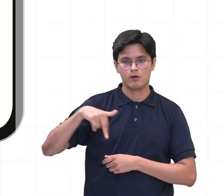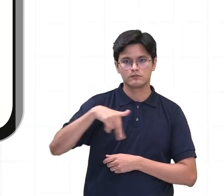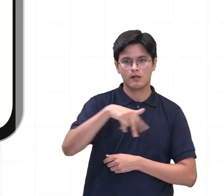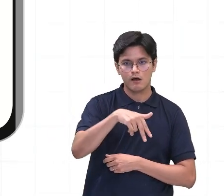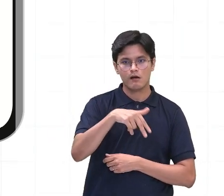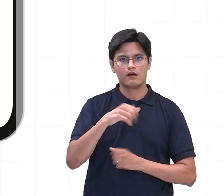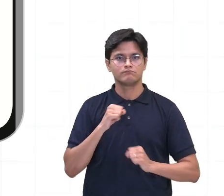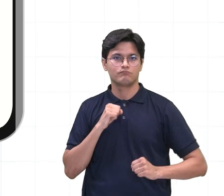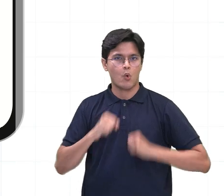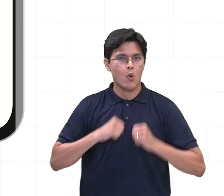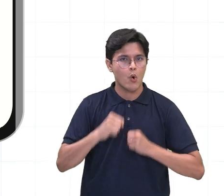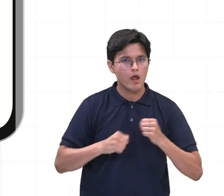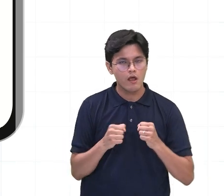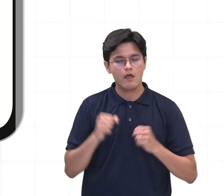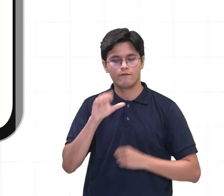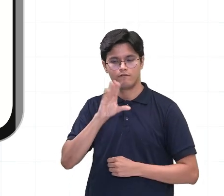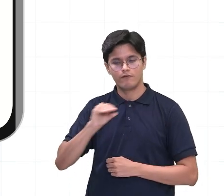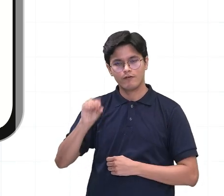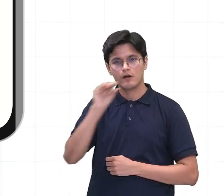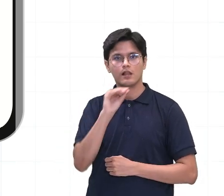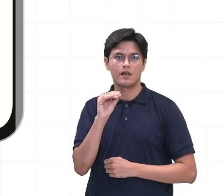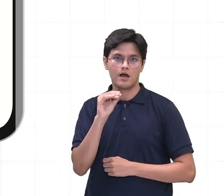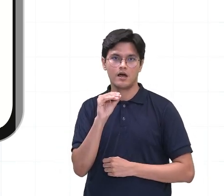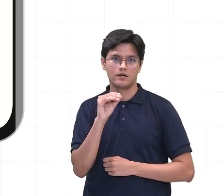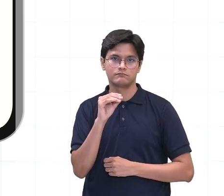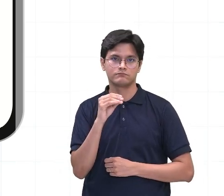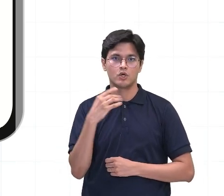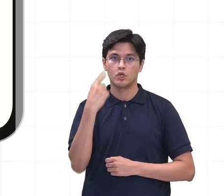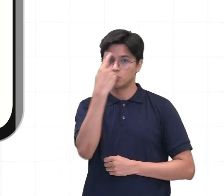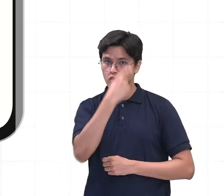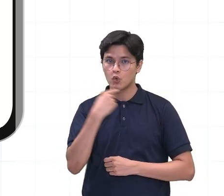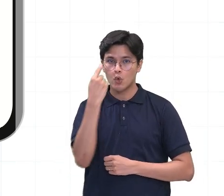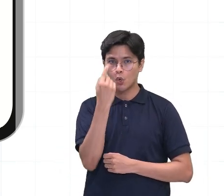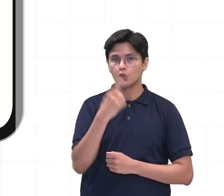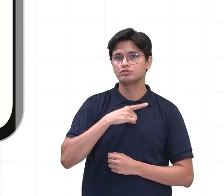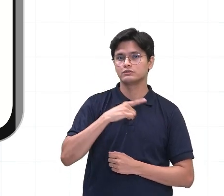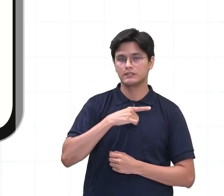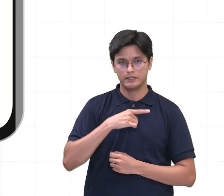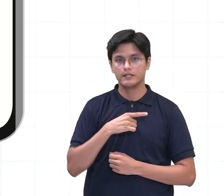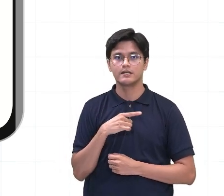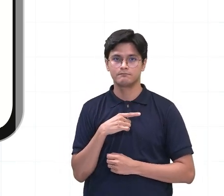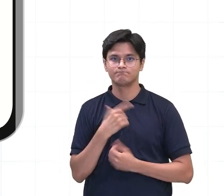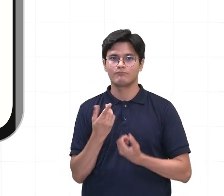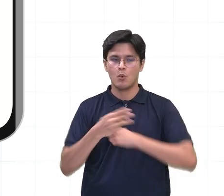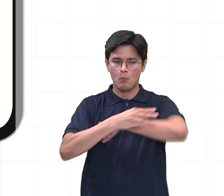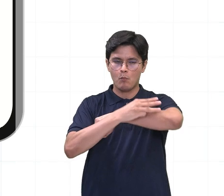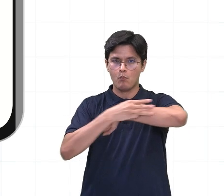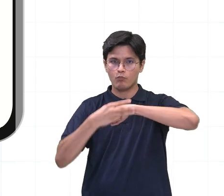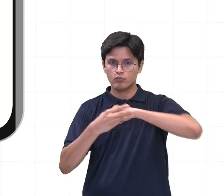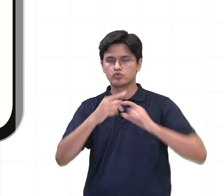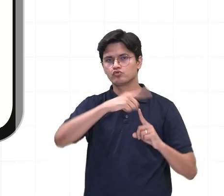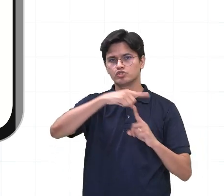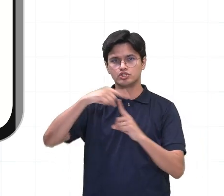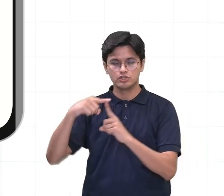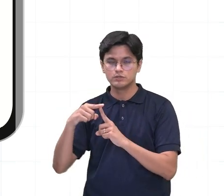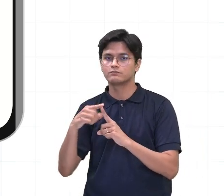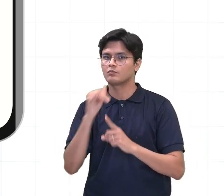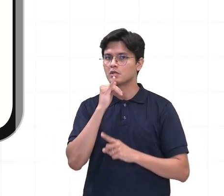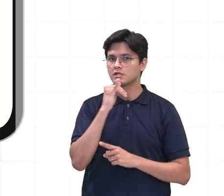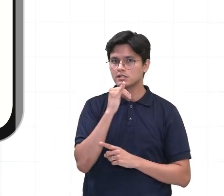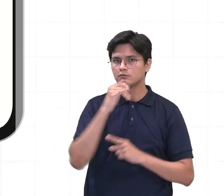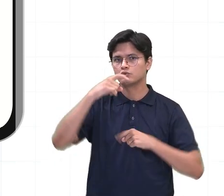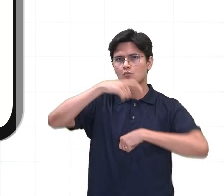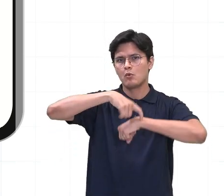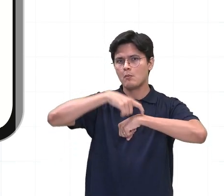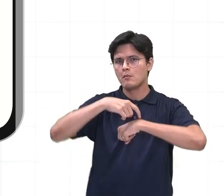no nosso rosto existem diferentes tipos de músculos. Então, para que eu consiga movimentar aqui a minha mandíbula falando,